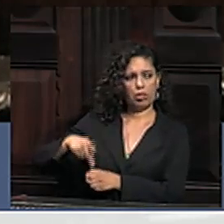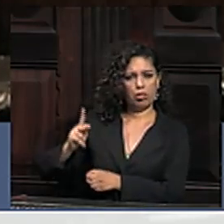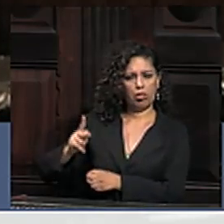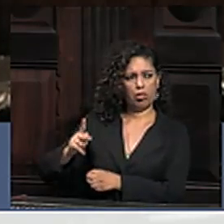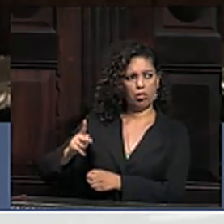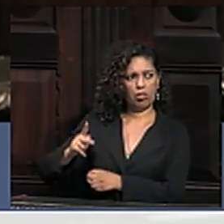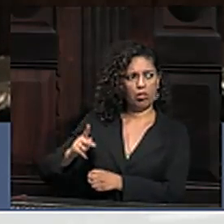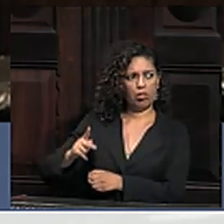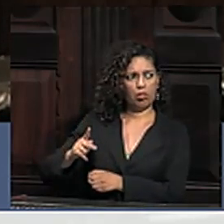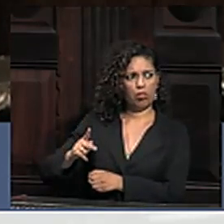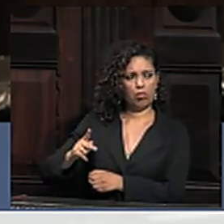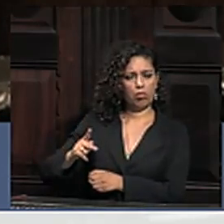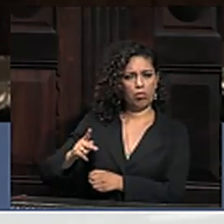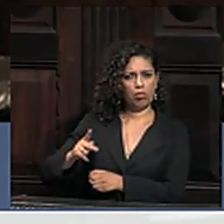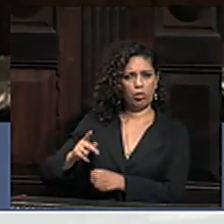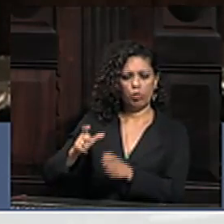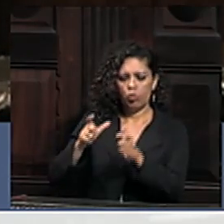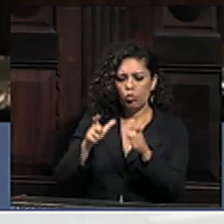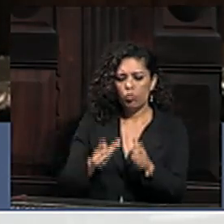na camada do pré-sal.